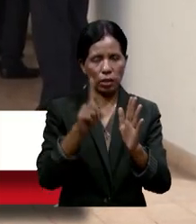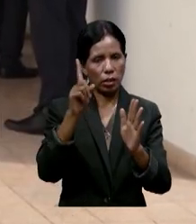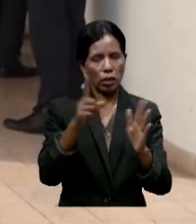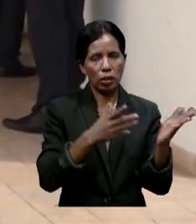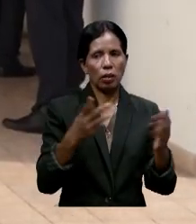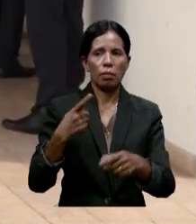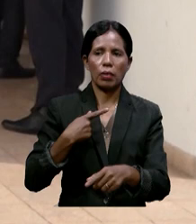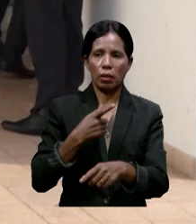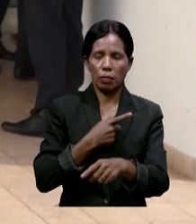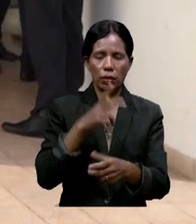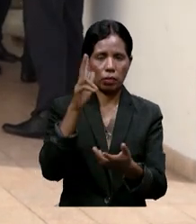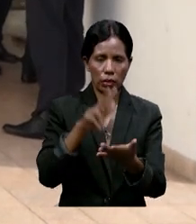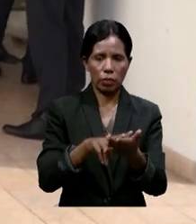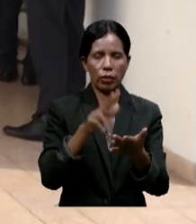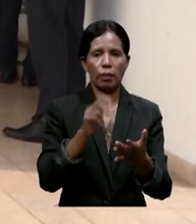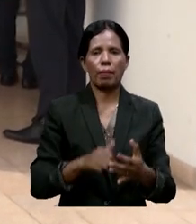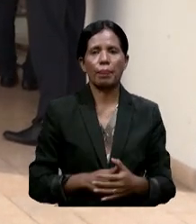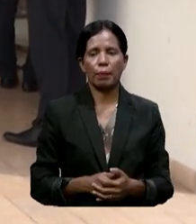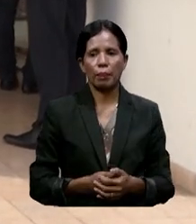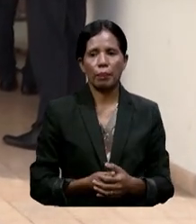a parlamento pela ratifica.